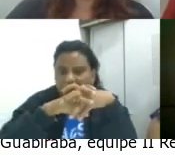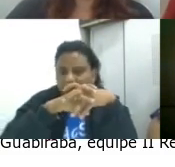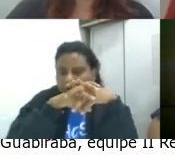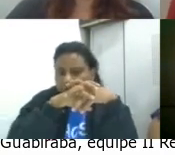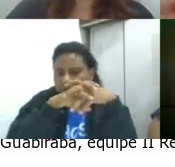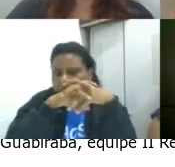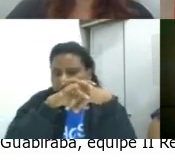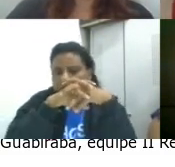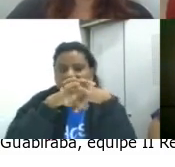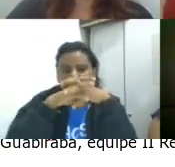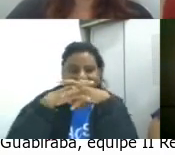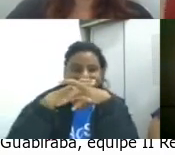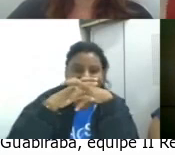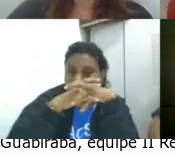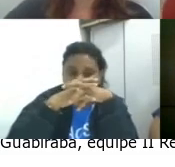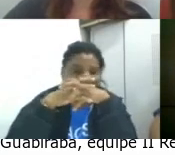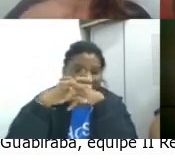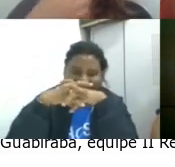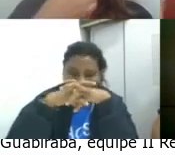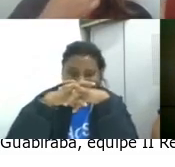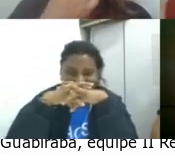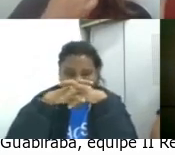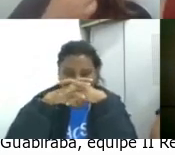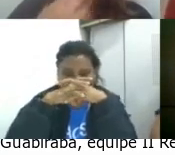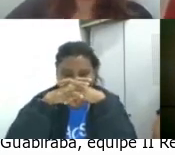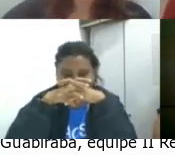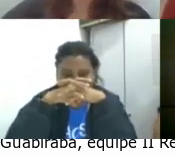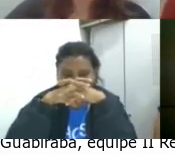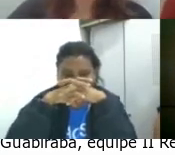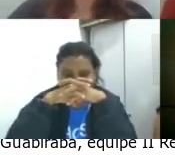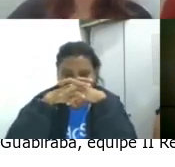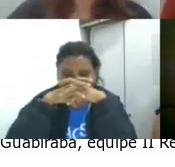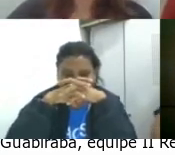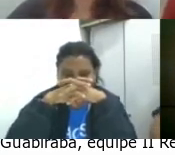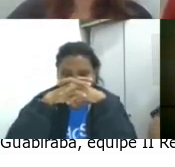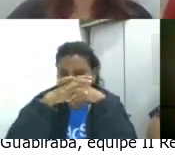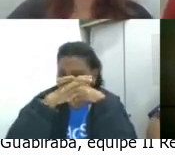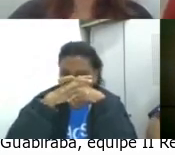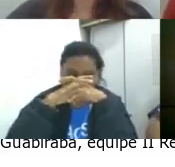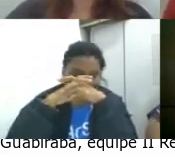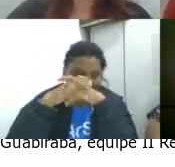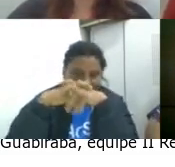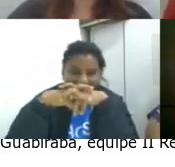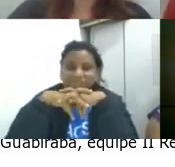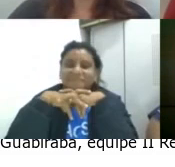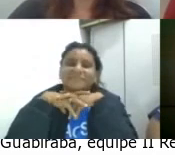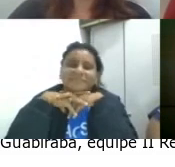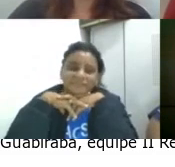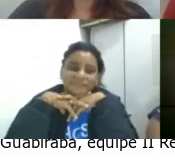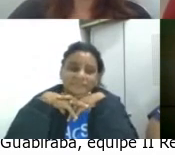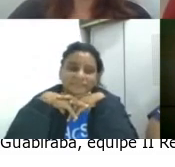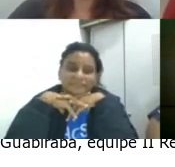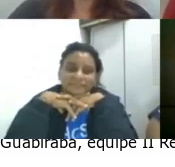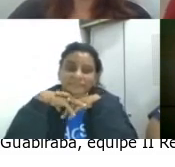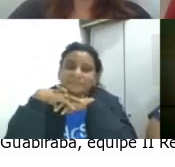então para mim enquanto enfermeira de saúde da família e tenho certeza que para muitos